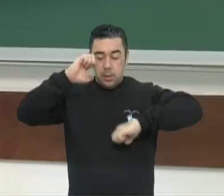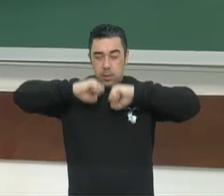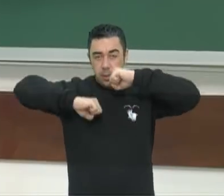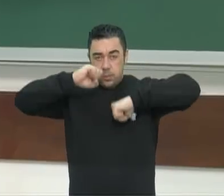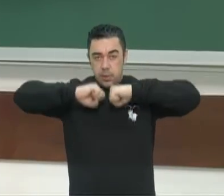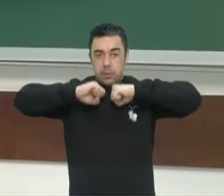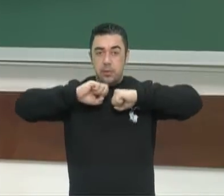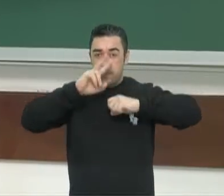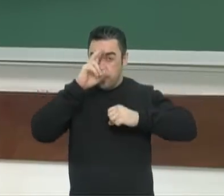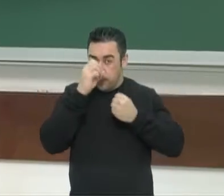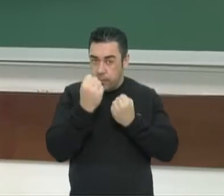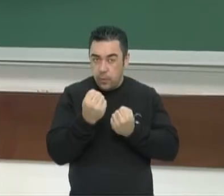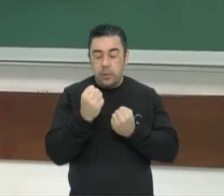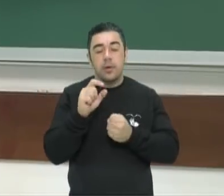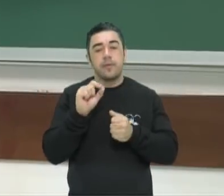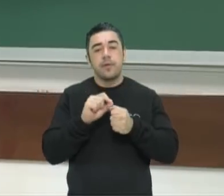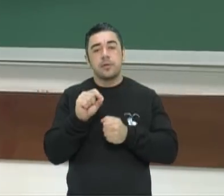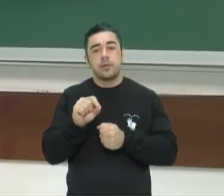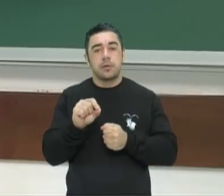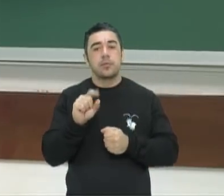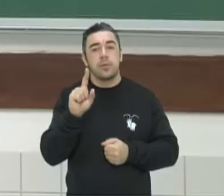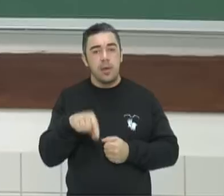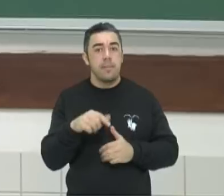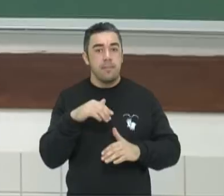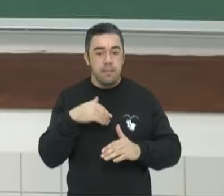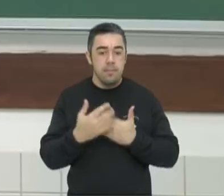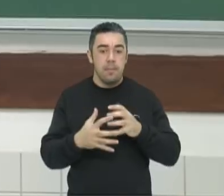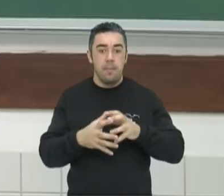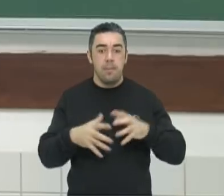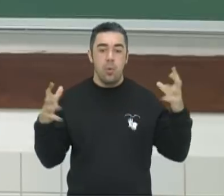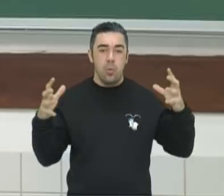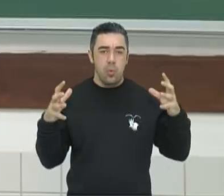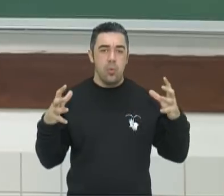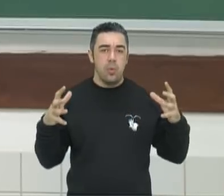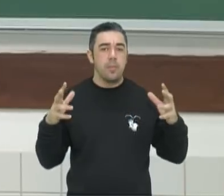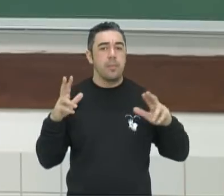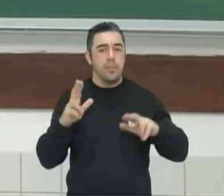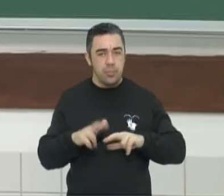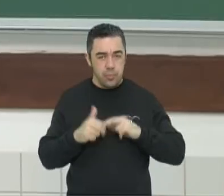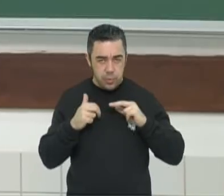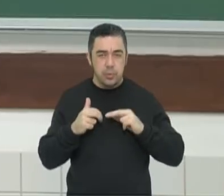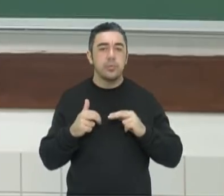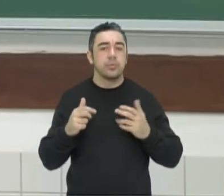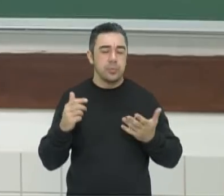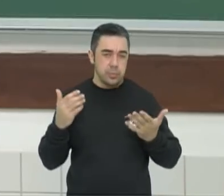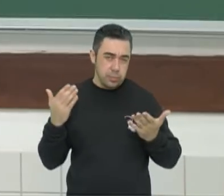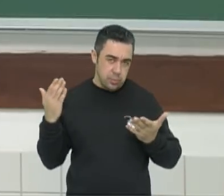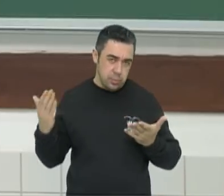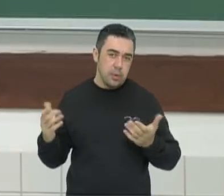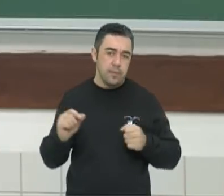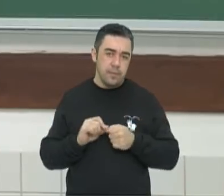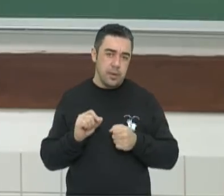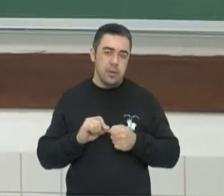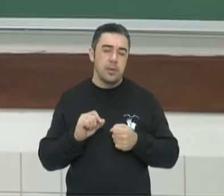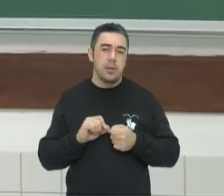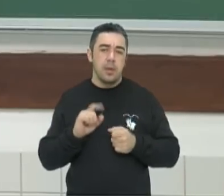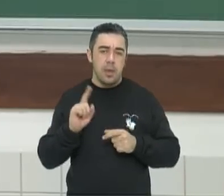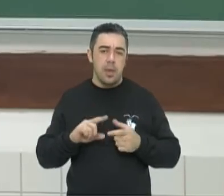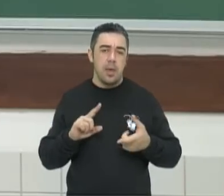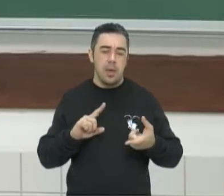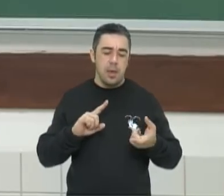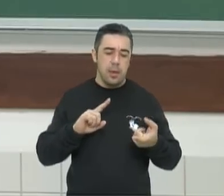se fortalecendo, tornando-se ainda maiores. E por isso vão fazer o quê? Associações entre